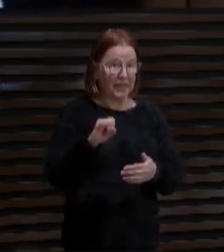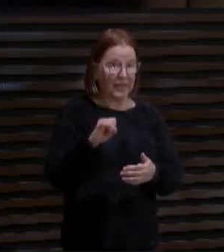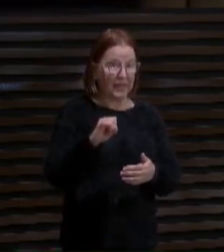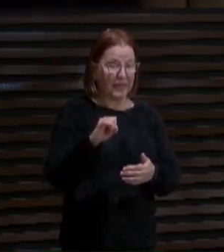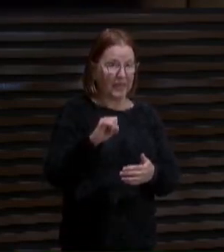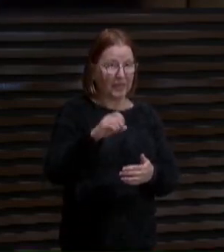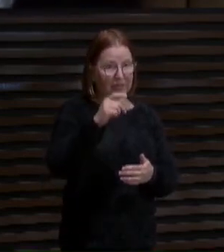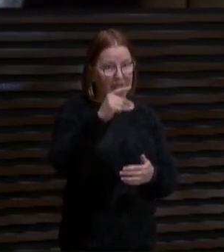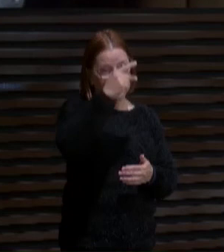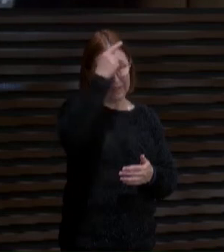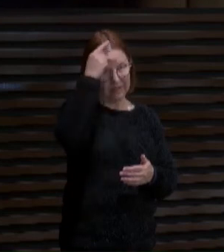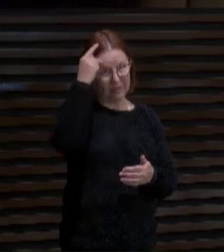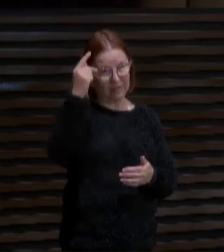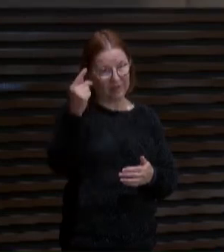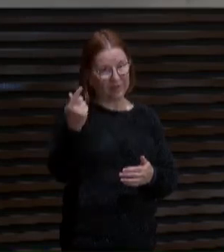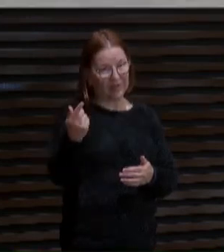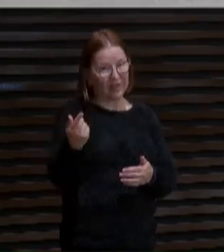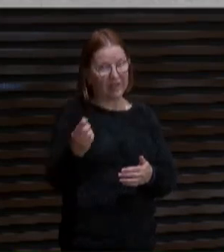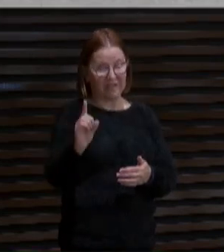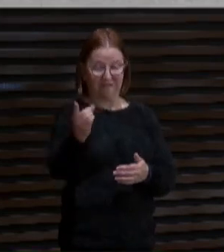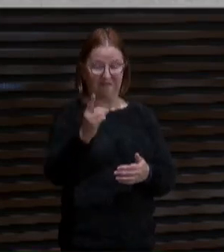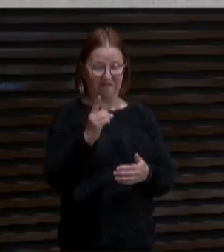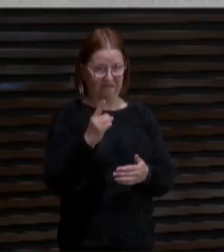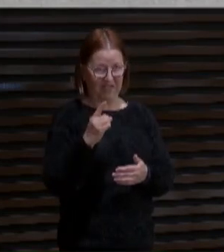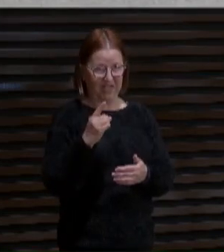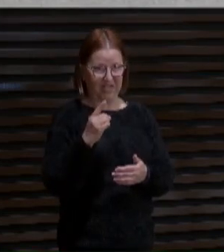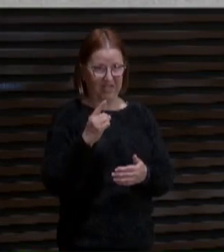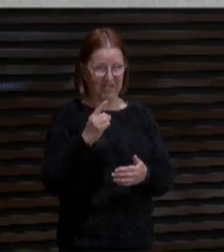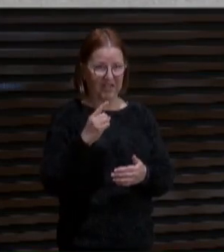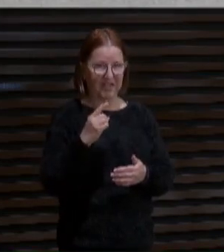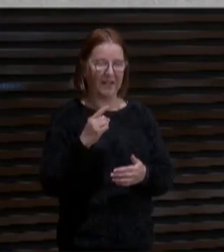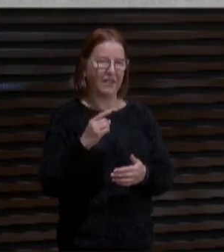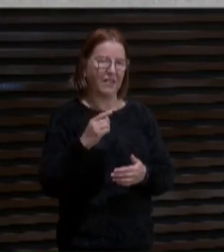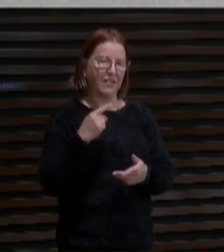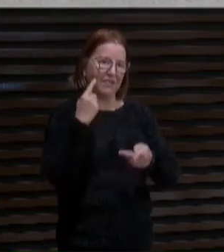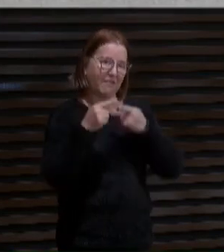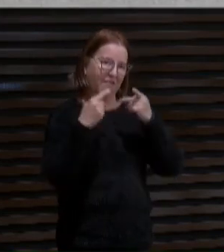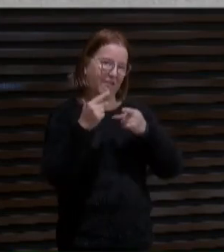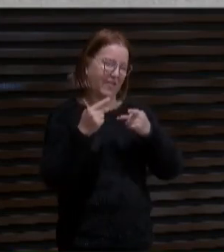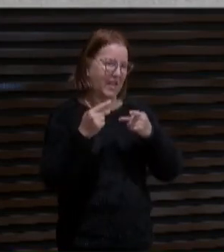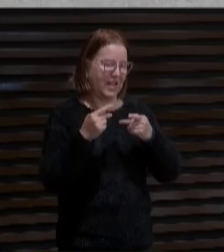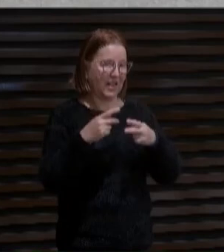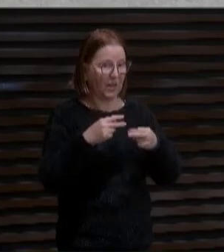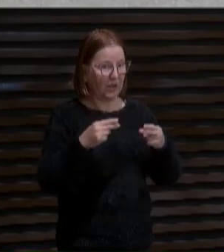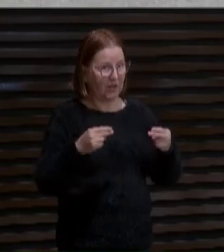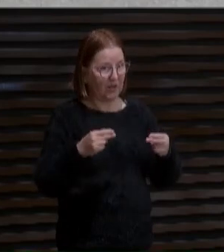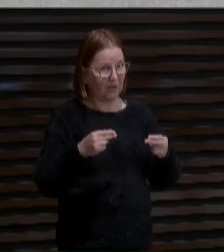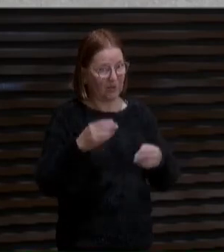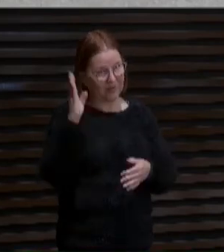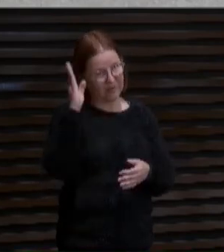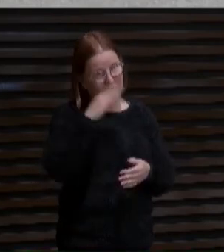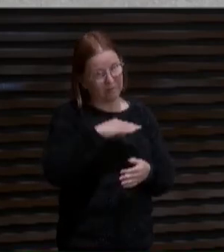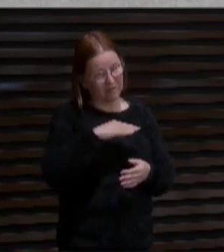fico e a gente Senhor tem misericórdia mas fica aí mais essa palavra para o seu coração para